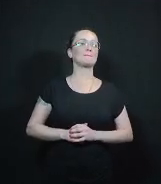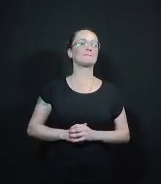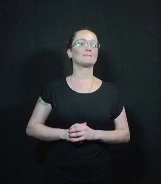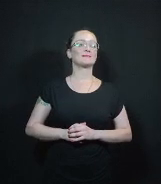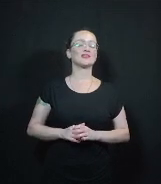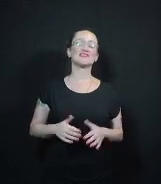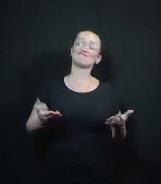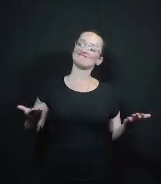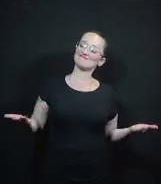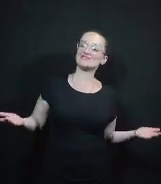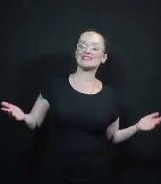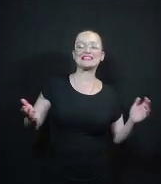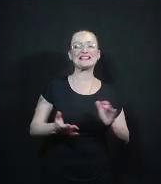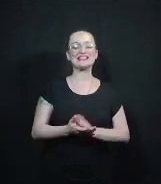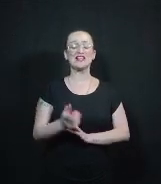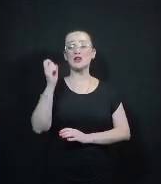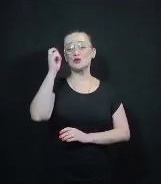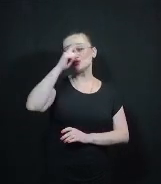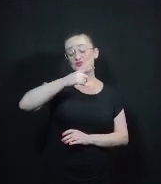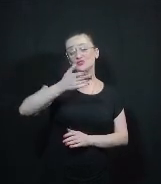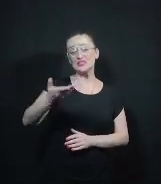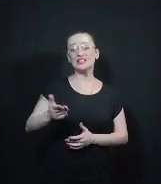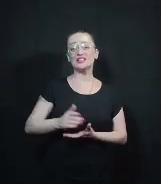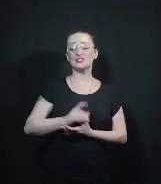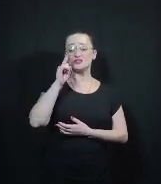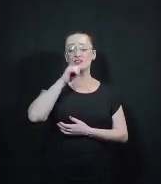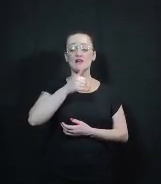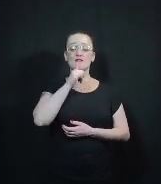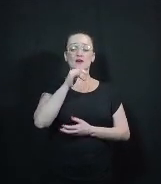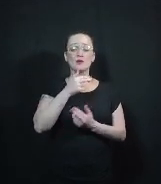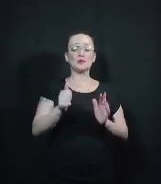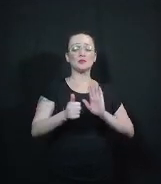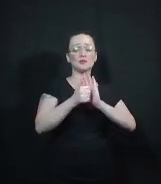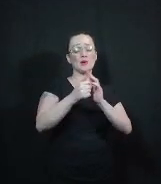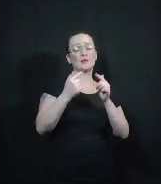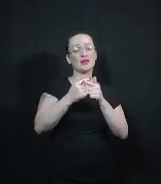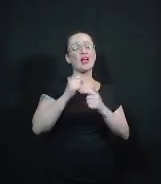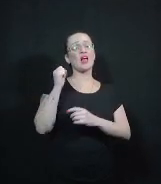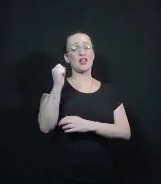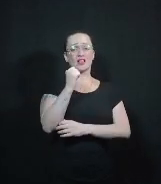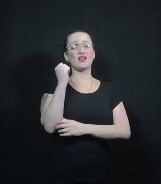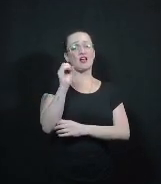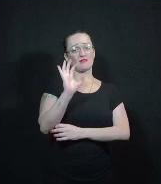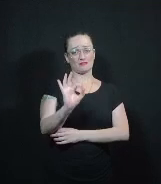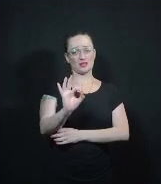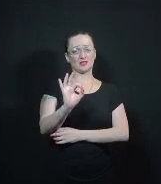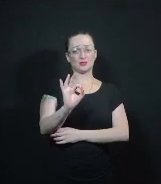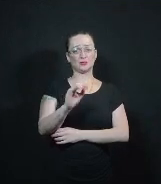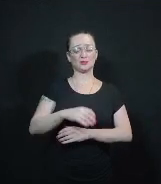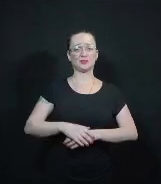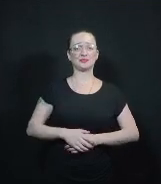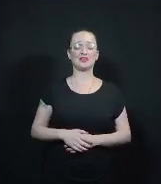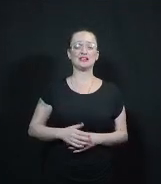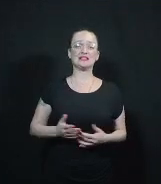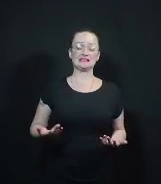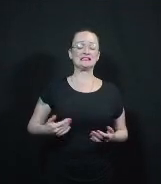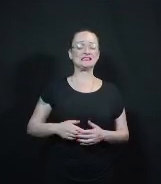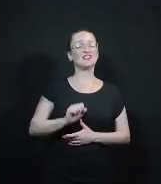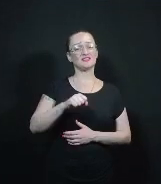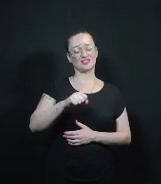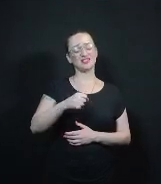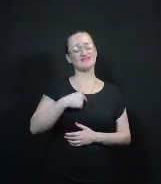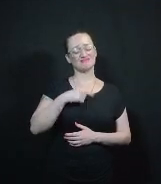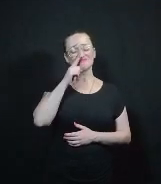Poxa, então, né? É difícil dar uma coisa positiva porque a situação é muito grave. Eu acho que está assim. Infelizmente,